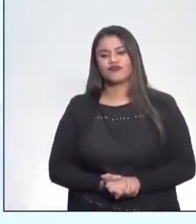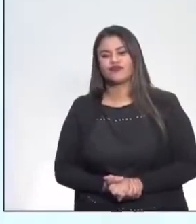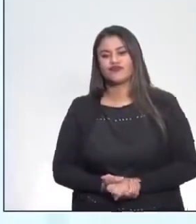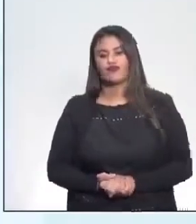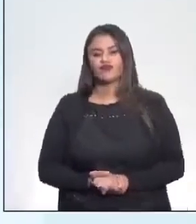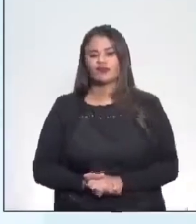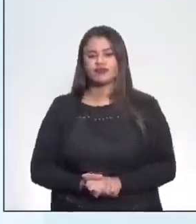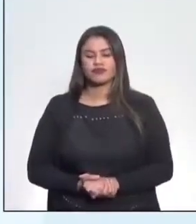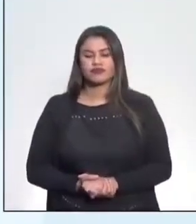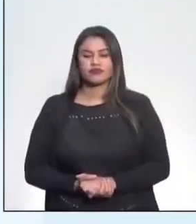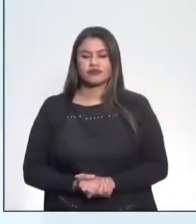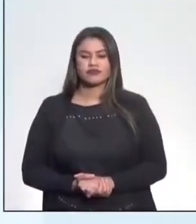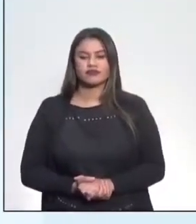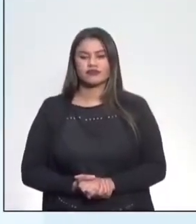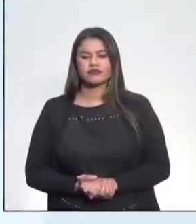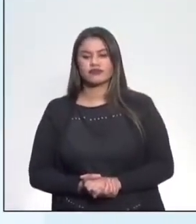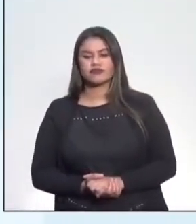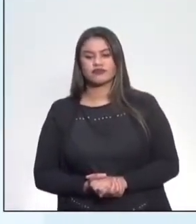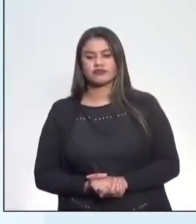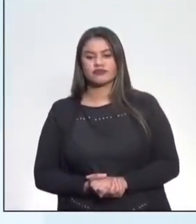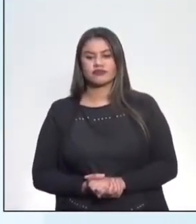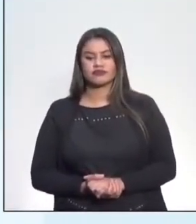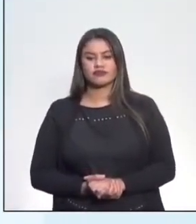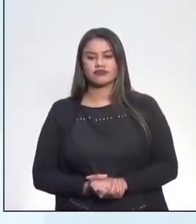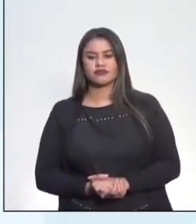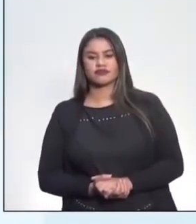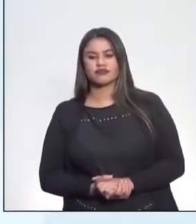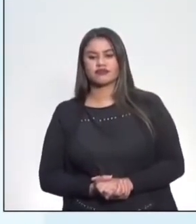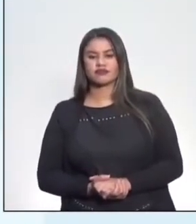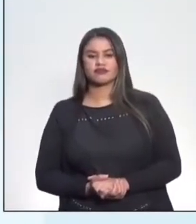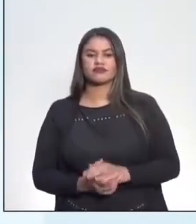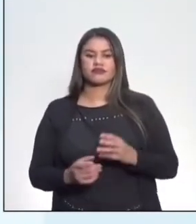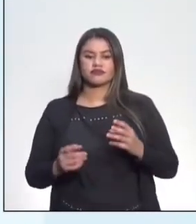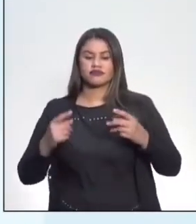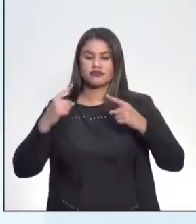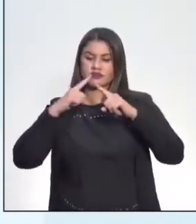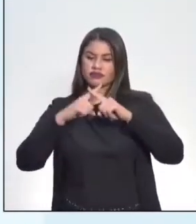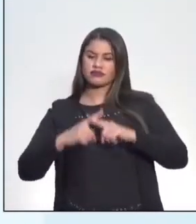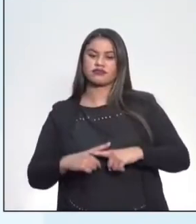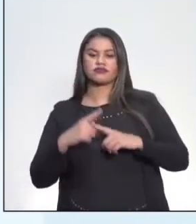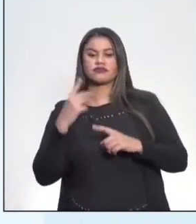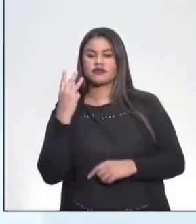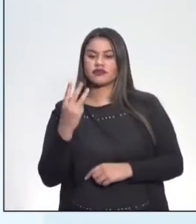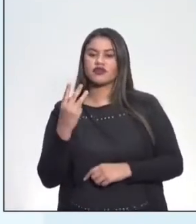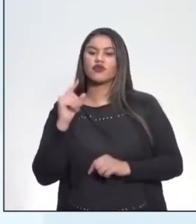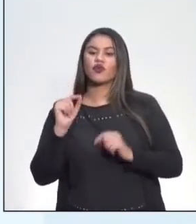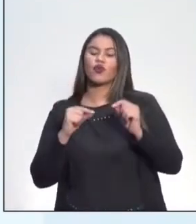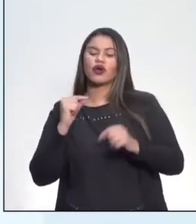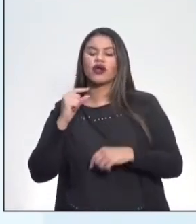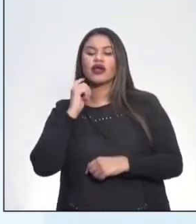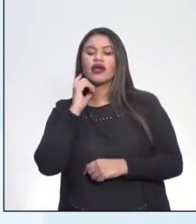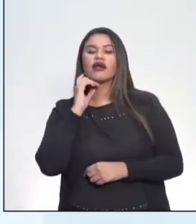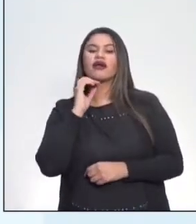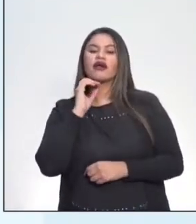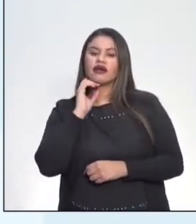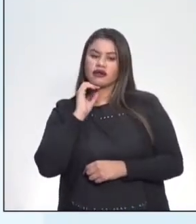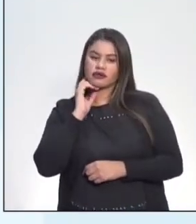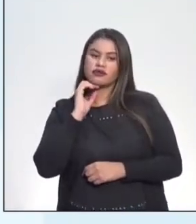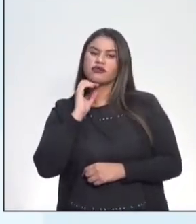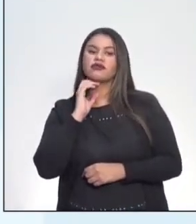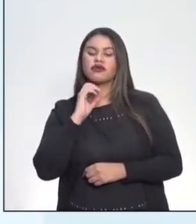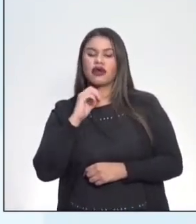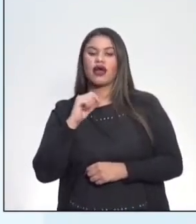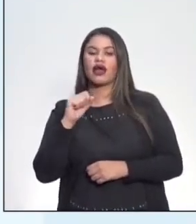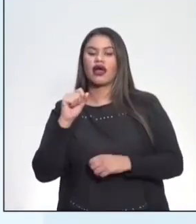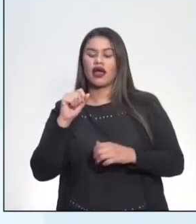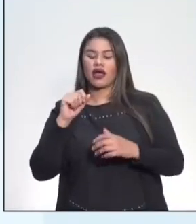que está ali, tá bom? Vamos lá. No desafio 3, também, gente, vocês vão responder essas perguntas e vão anotar no